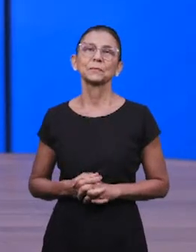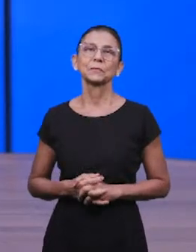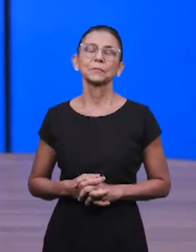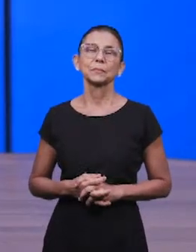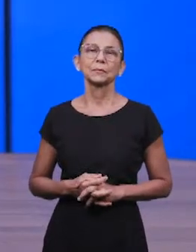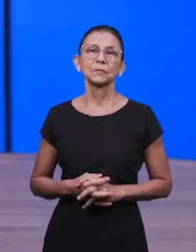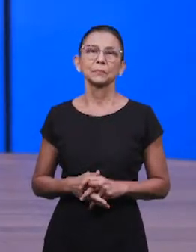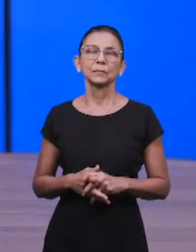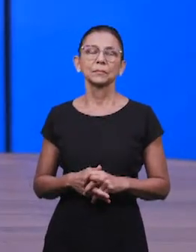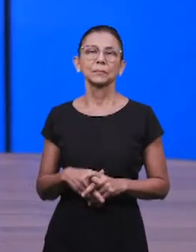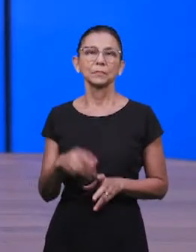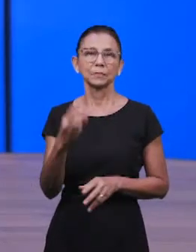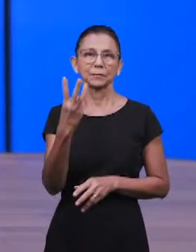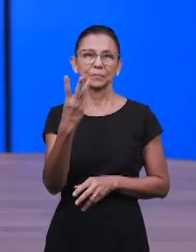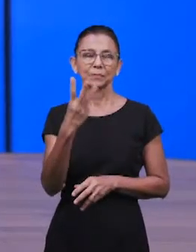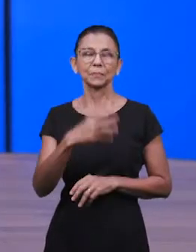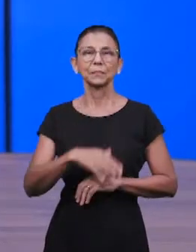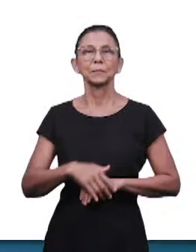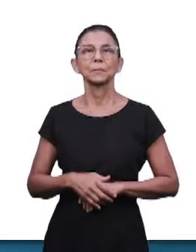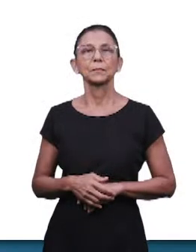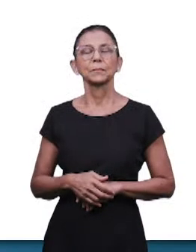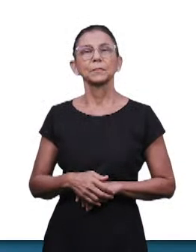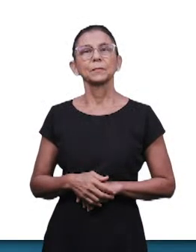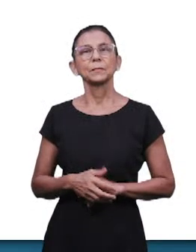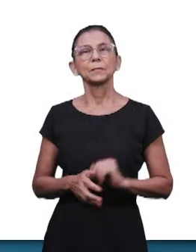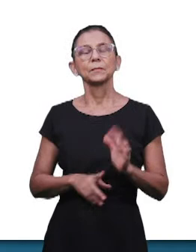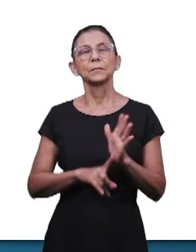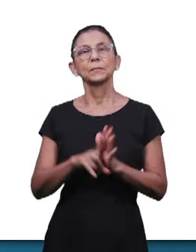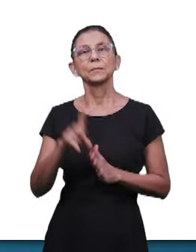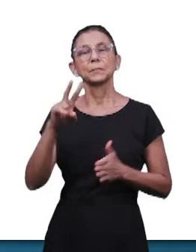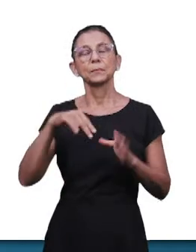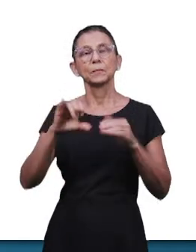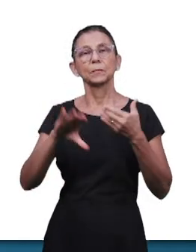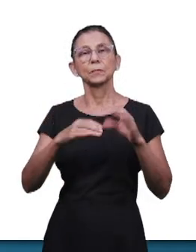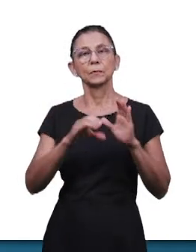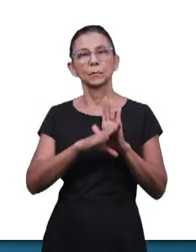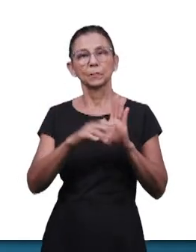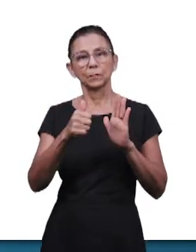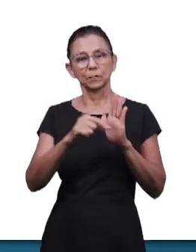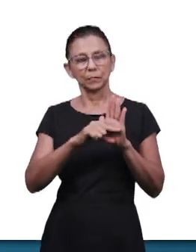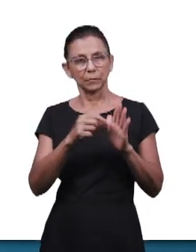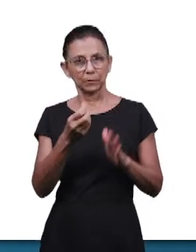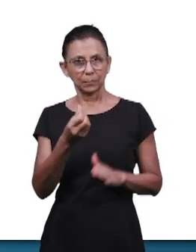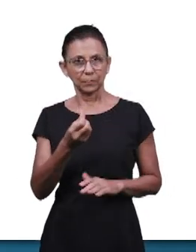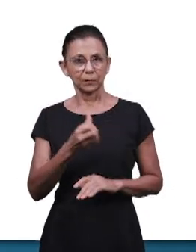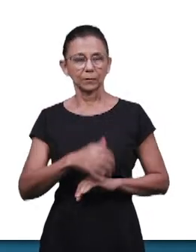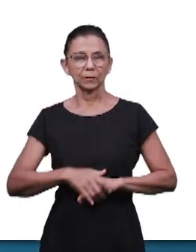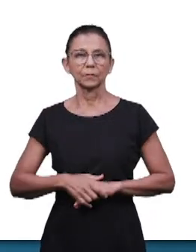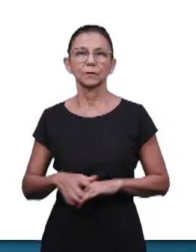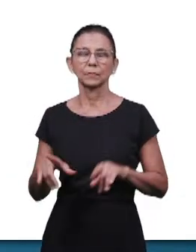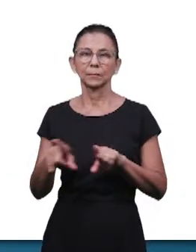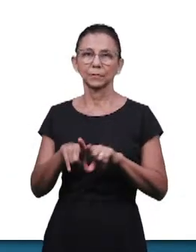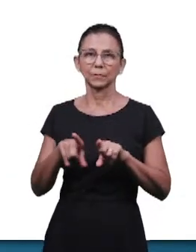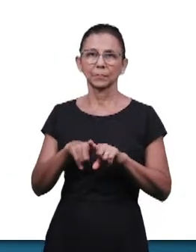terceira pergunta agora é a pergunta que diz assim: lendo Cantares capítulo 1, verso 6, e Cantares capítulo 3, verso